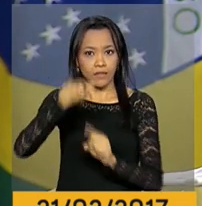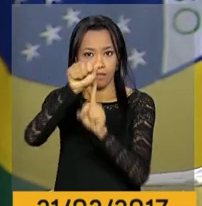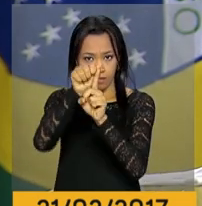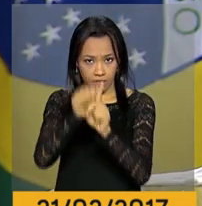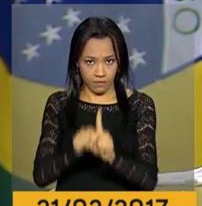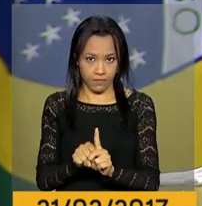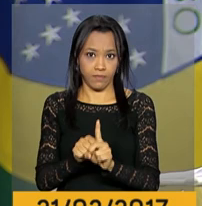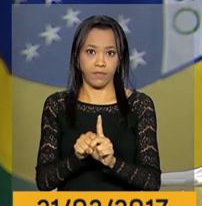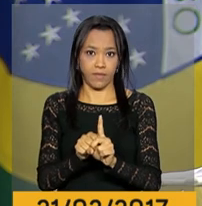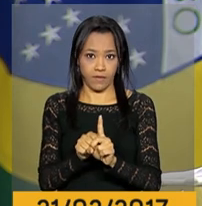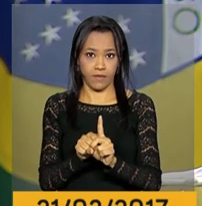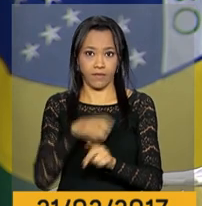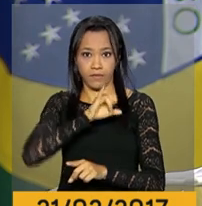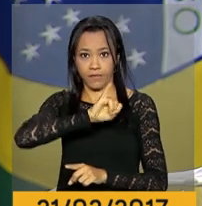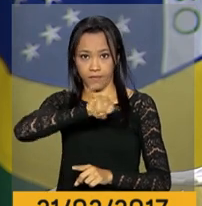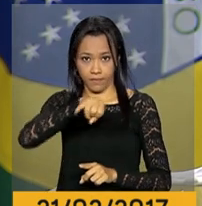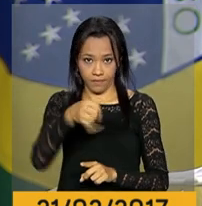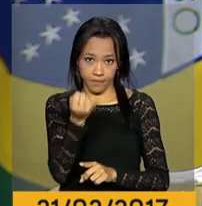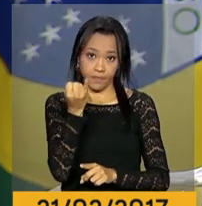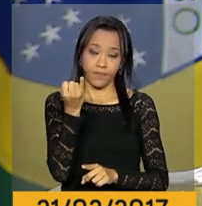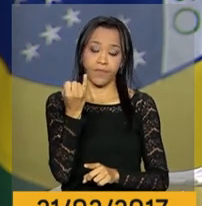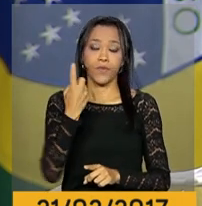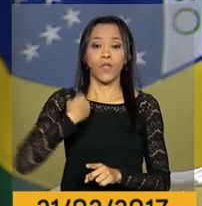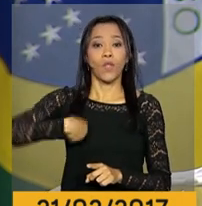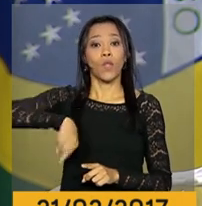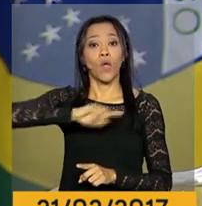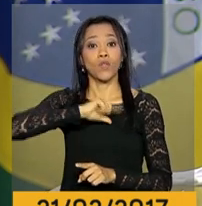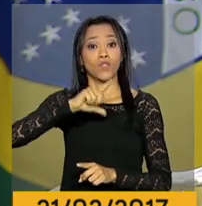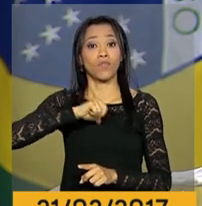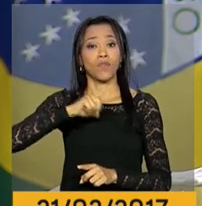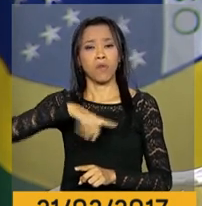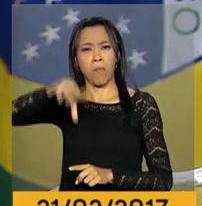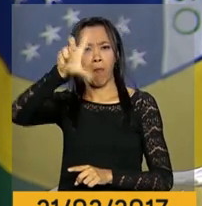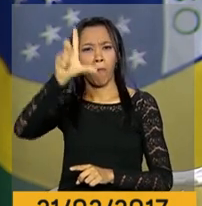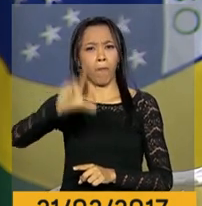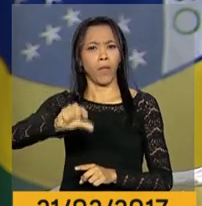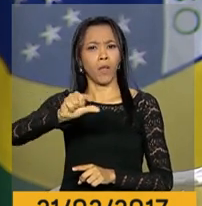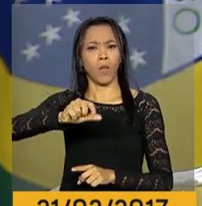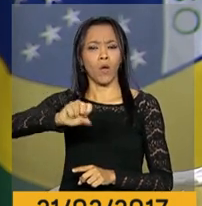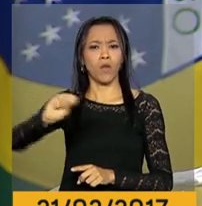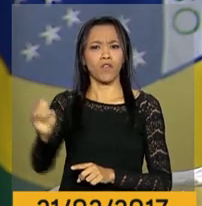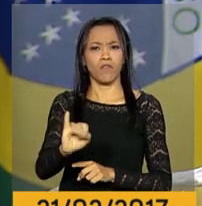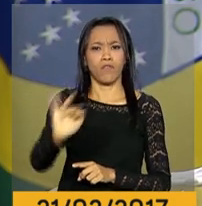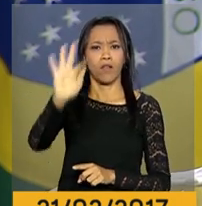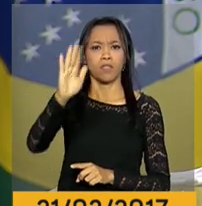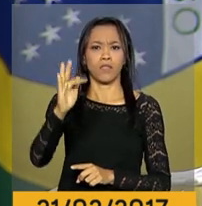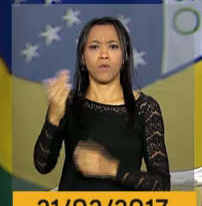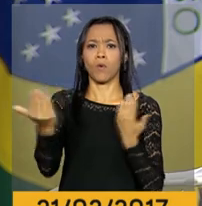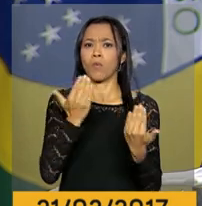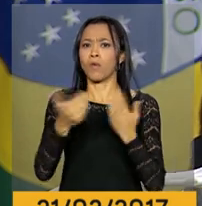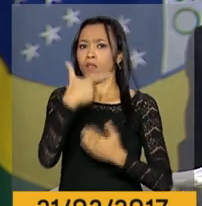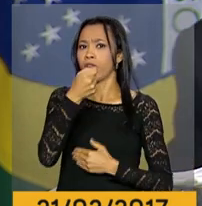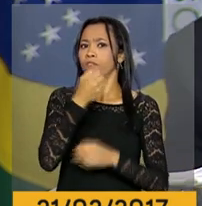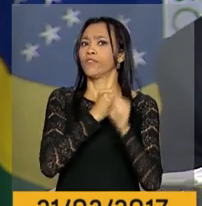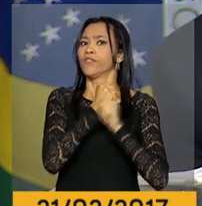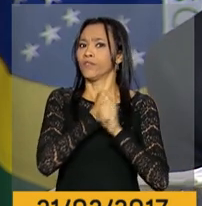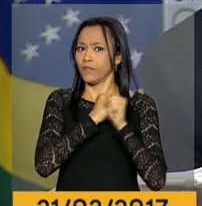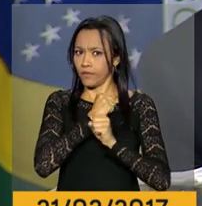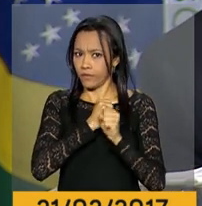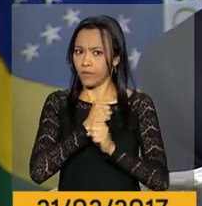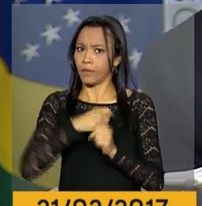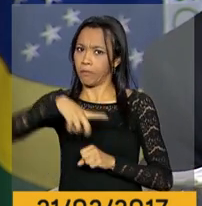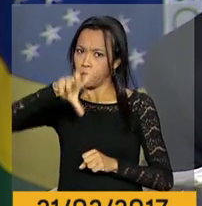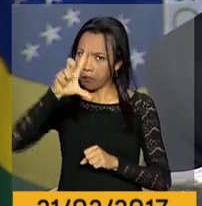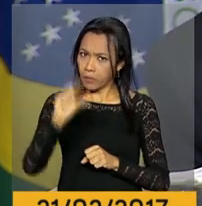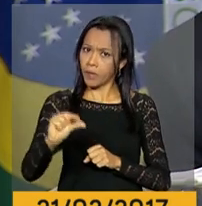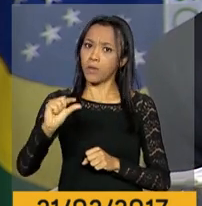de de Janeiro nós tivemos a menor inflação dos últimos 20 anos o que está projetando